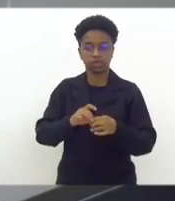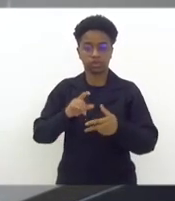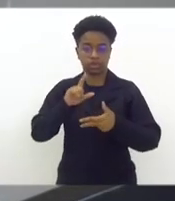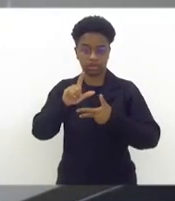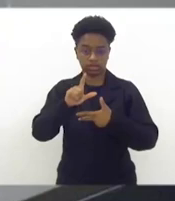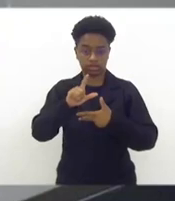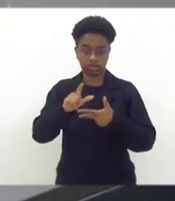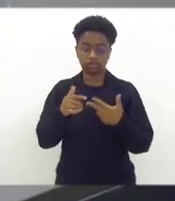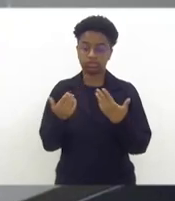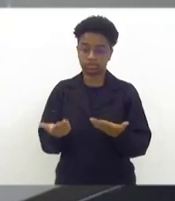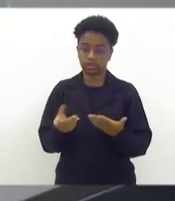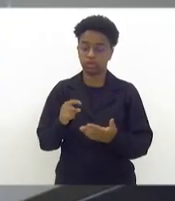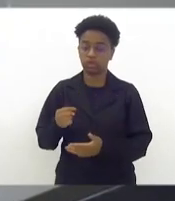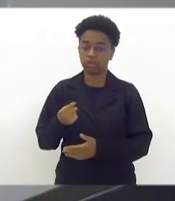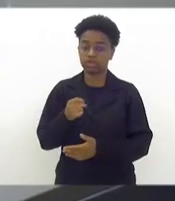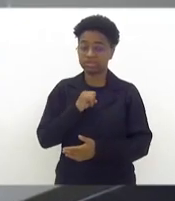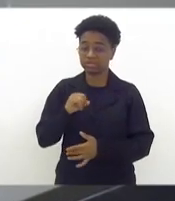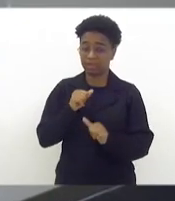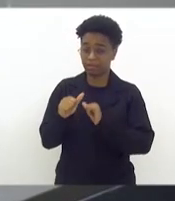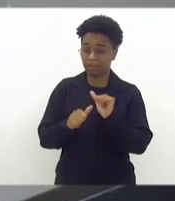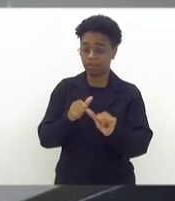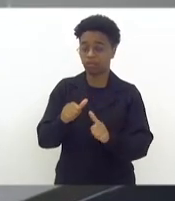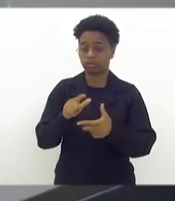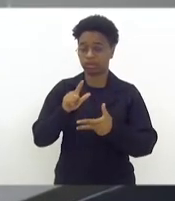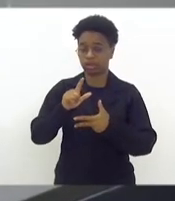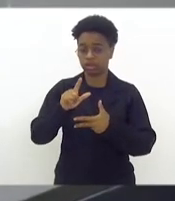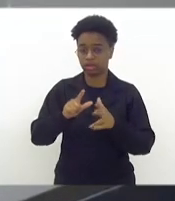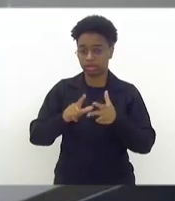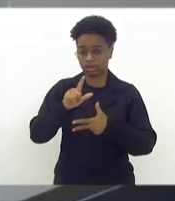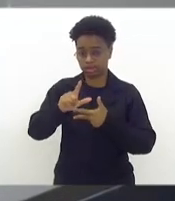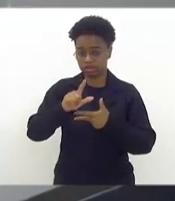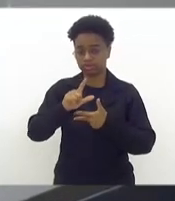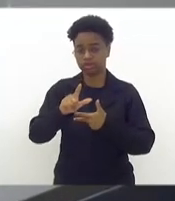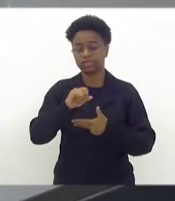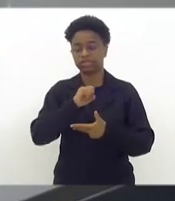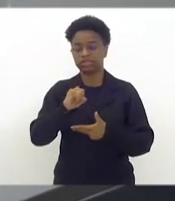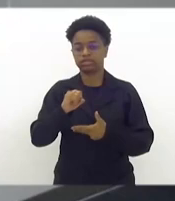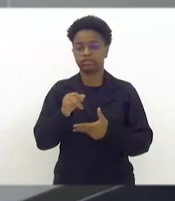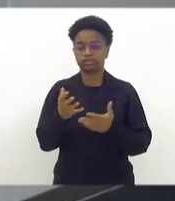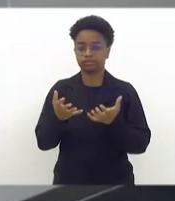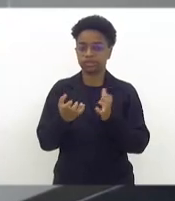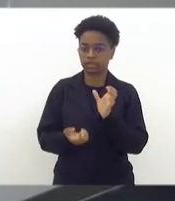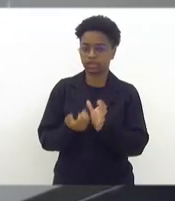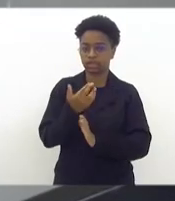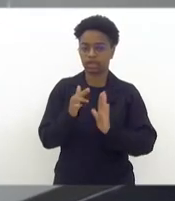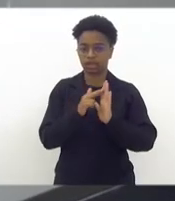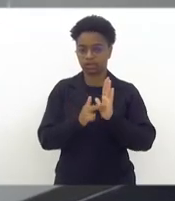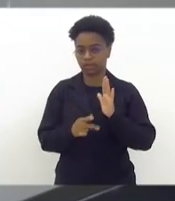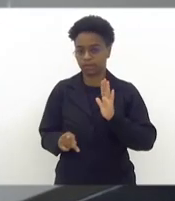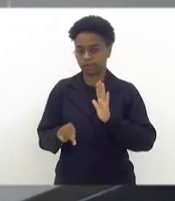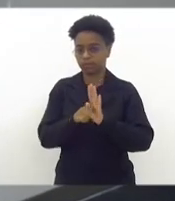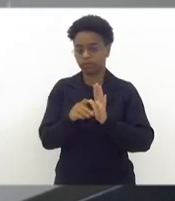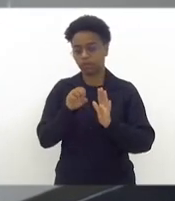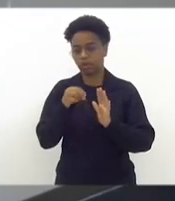As alterações ou proposições legislativas no sentido de instituir um regramento próprio, um